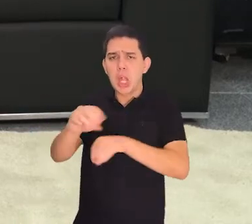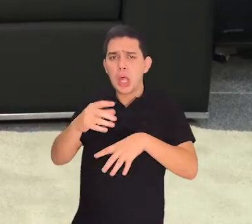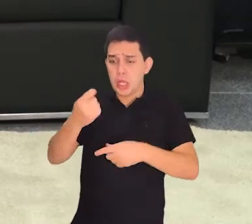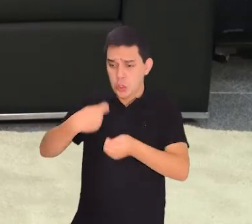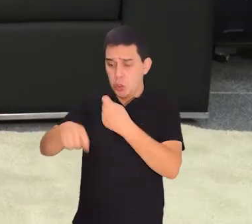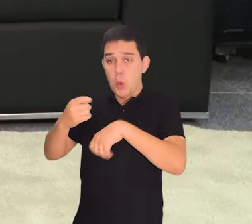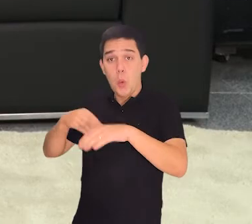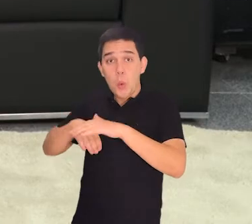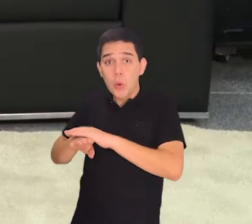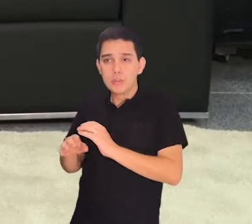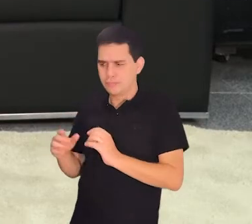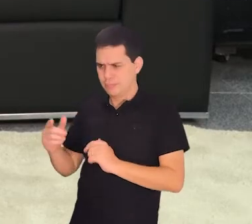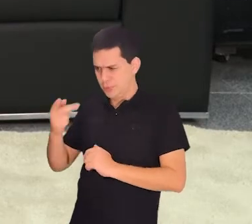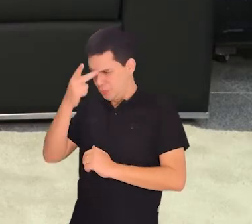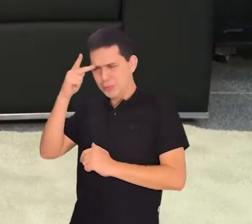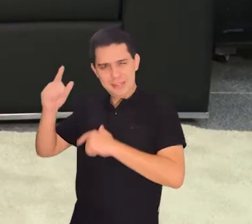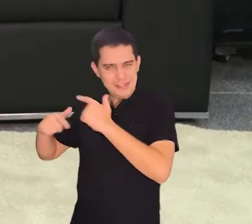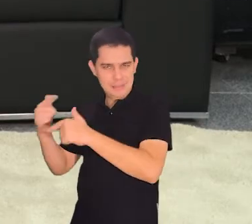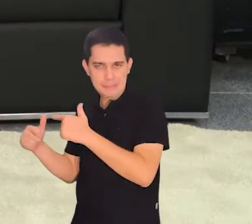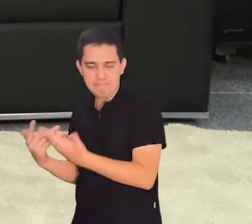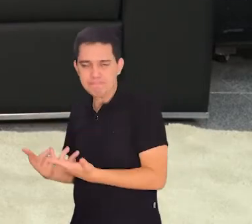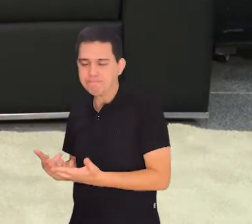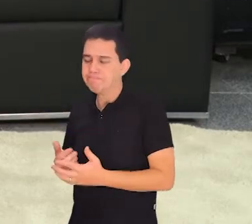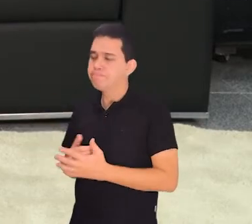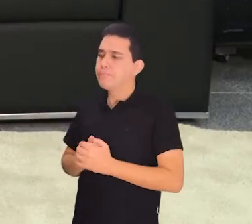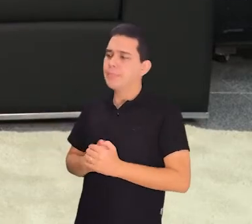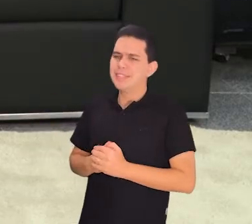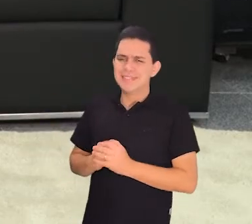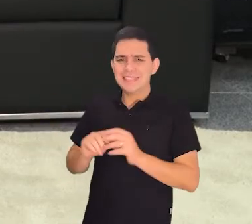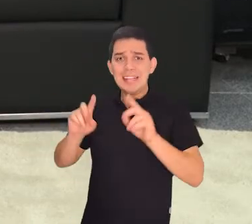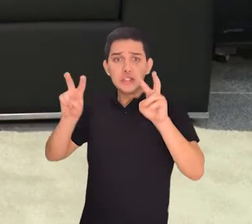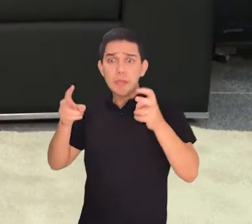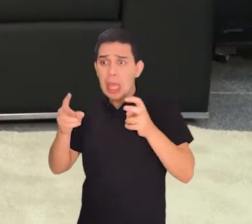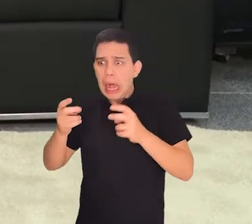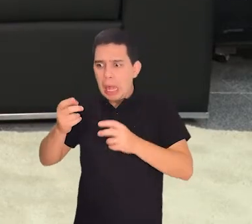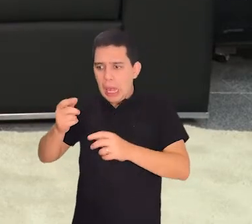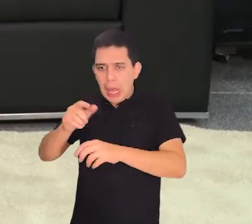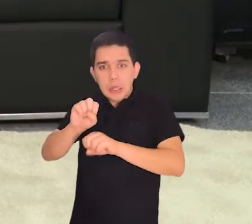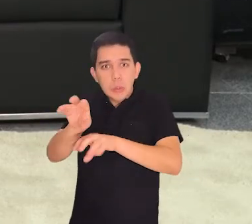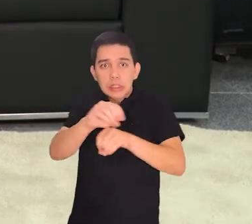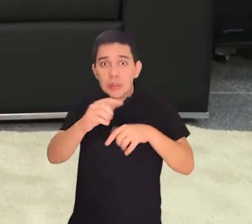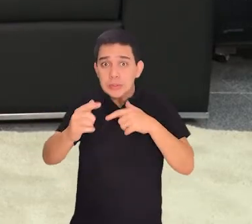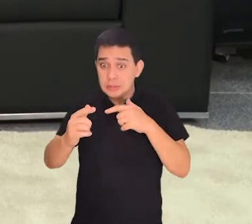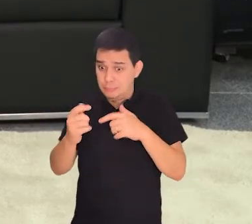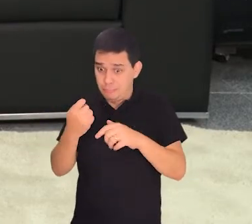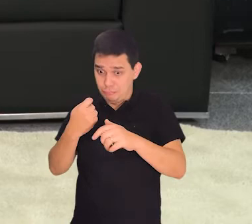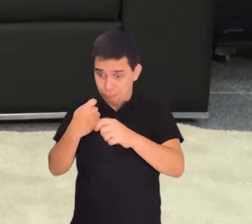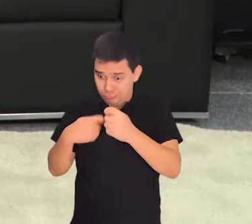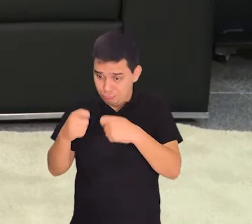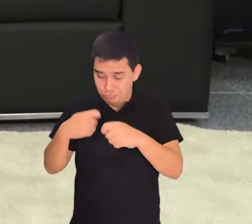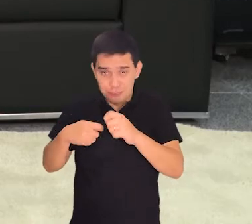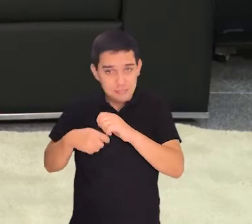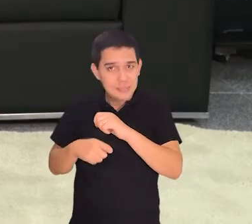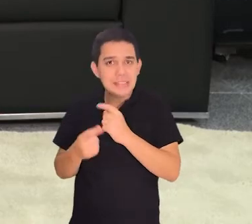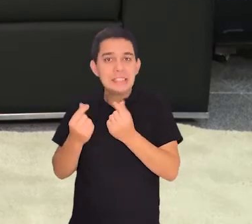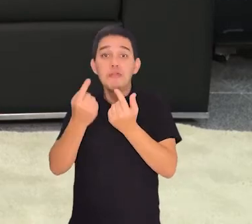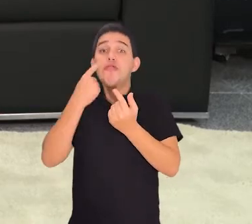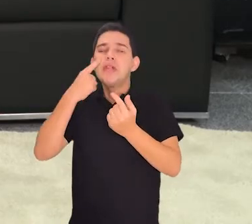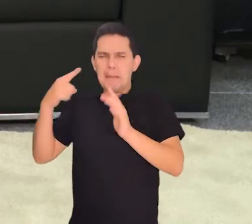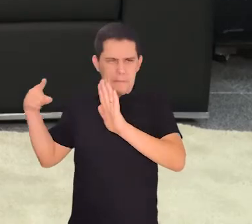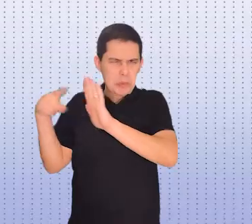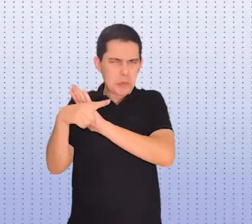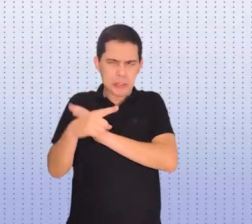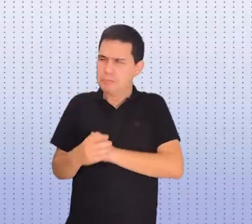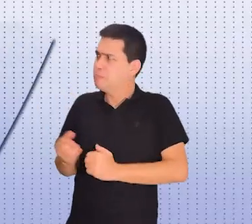do trabalhador. E falando em educação financeira, nós temos a pergunta da estagiária Vitória Souza, que é estagiária de publicidade. Vamos ouvir.